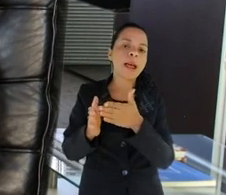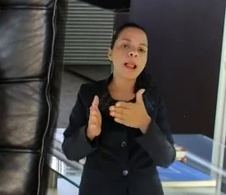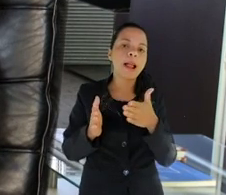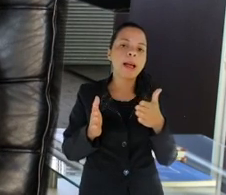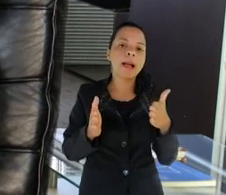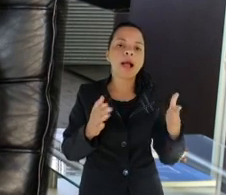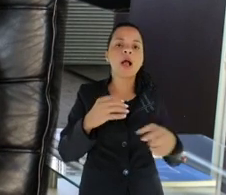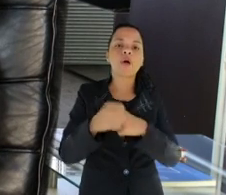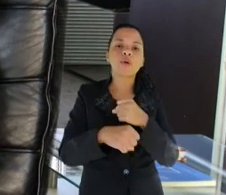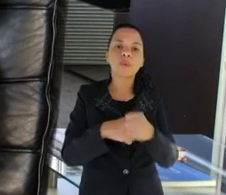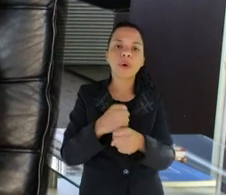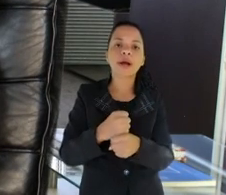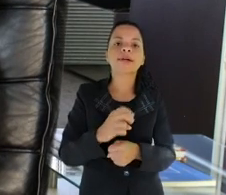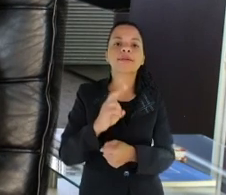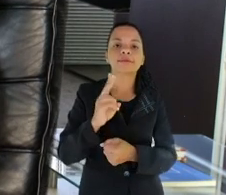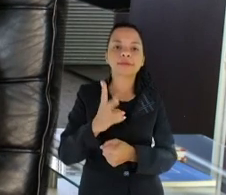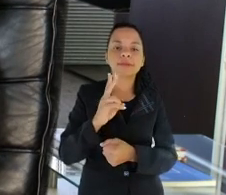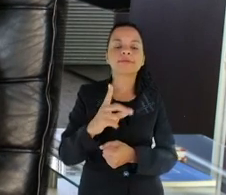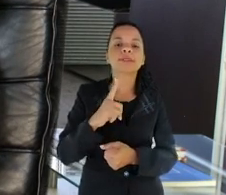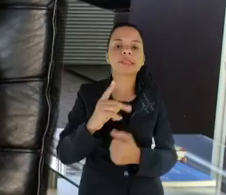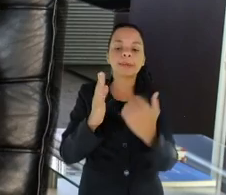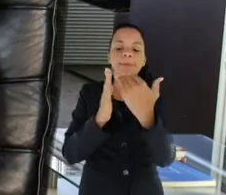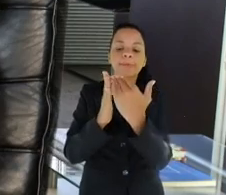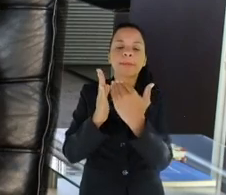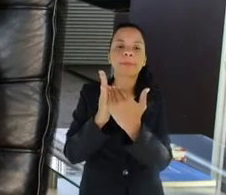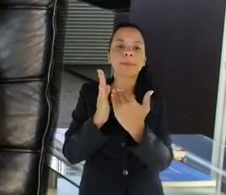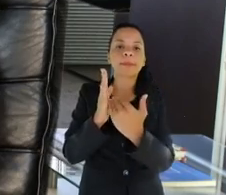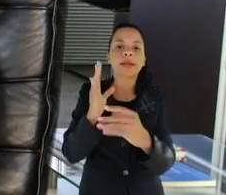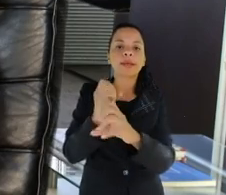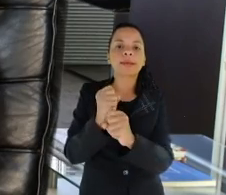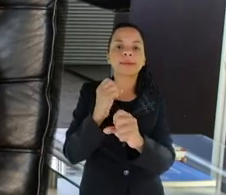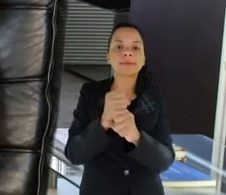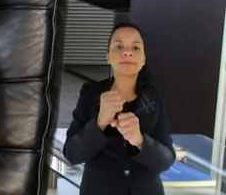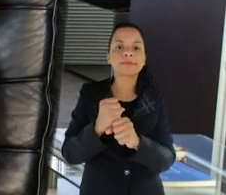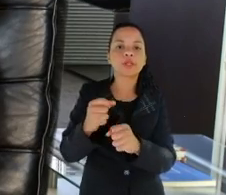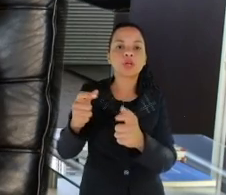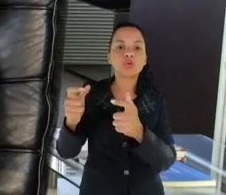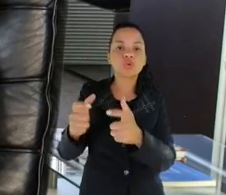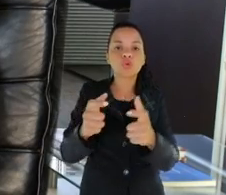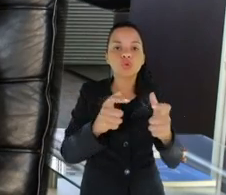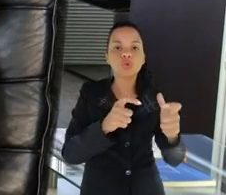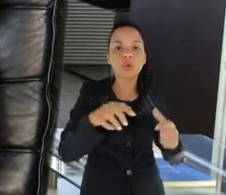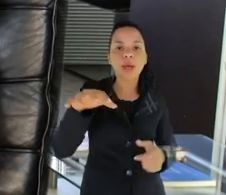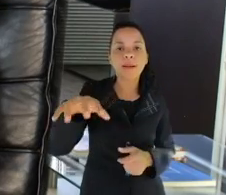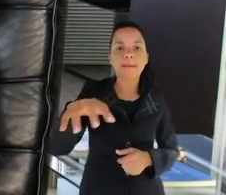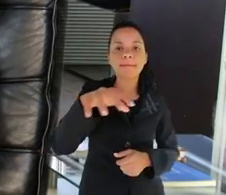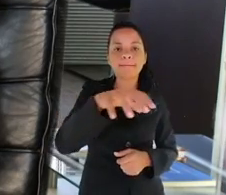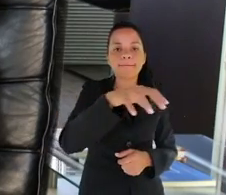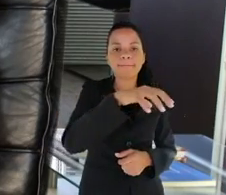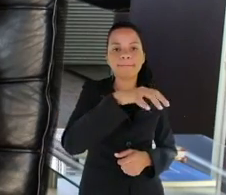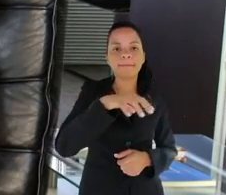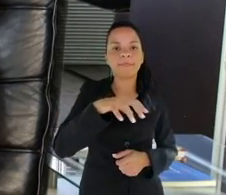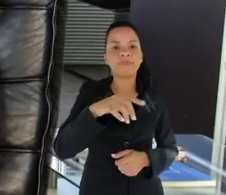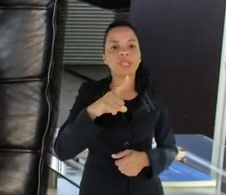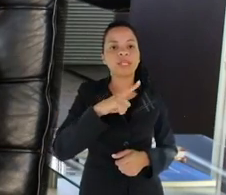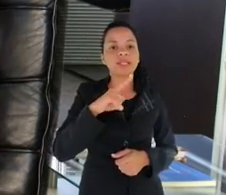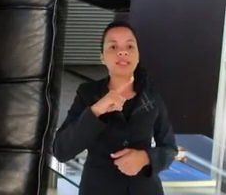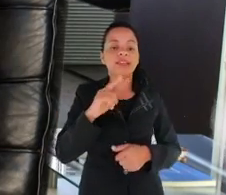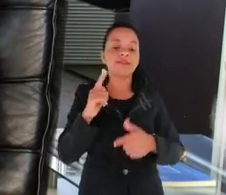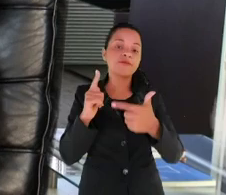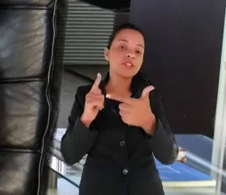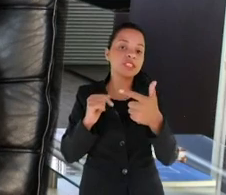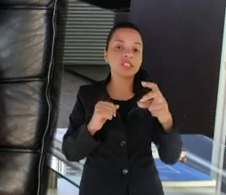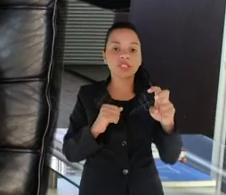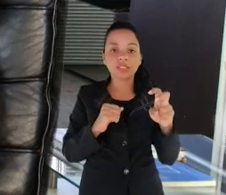ano. Só que, com 25 projetos mapeados, a fila de projetos já tinha mais